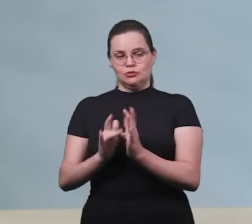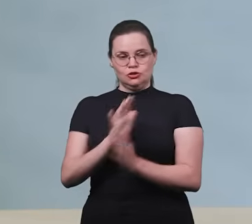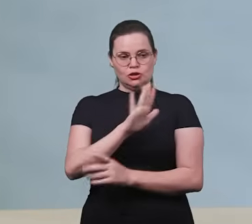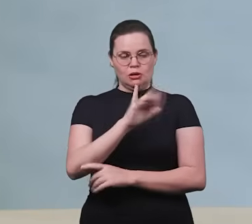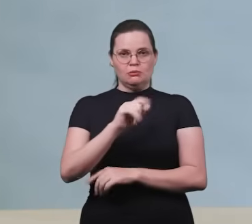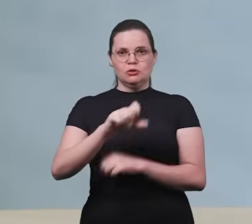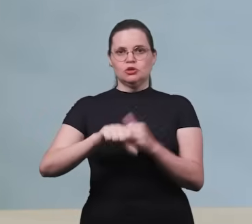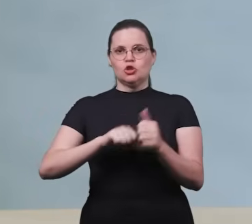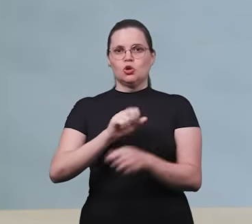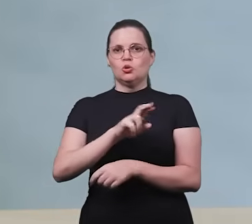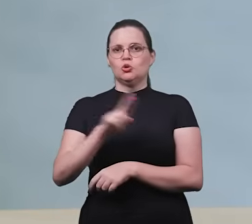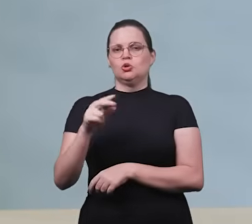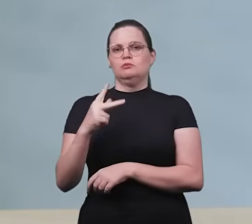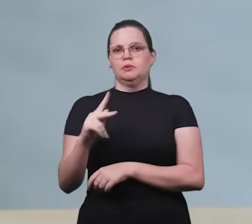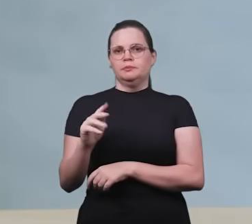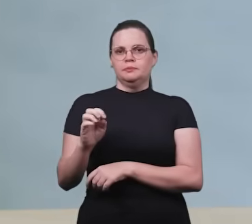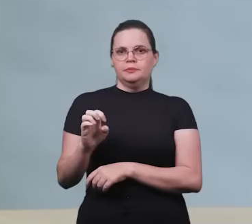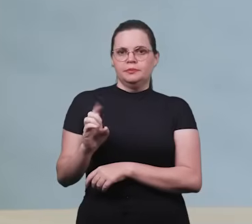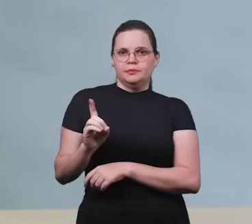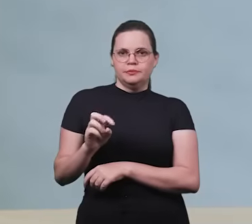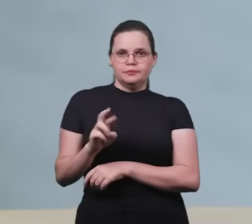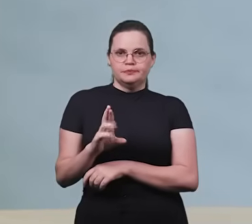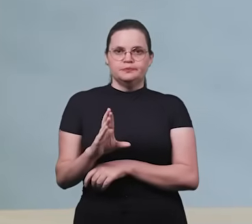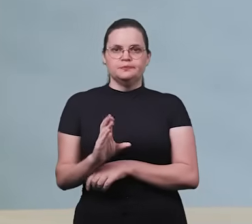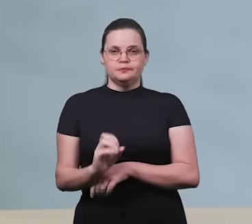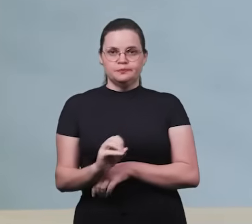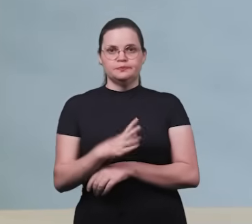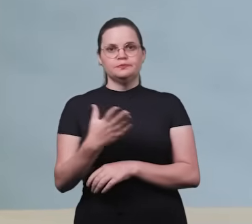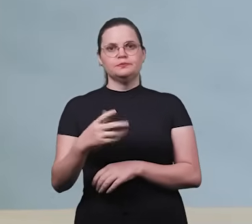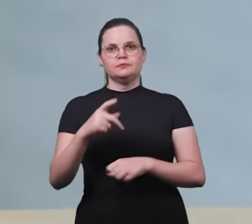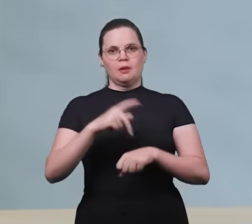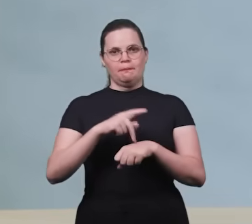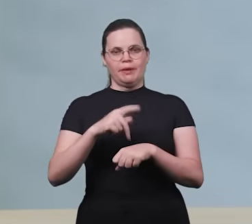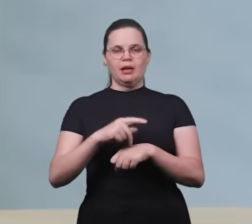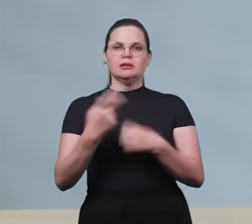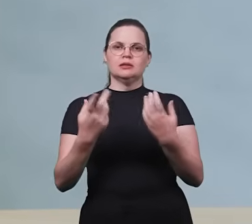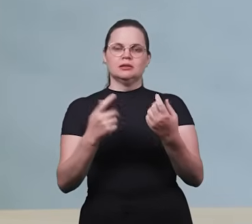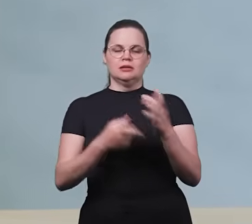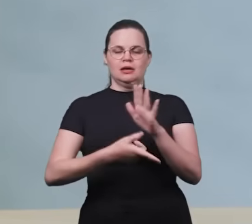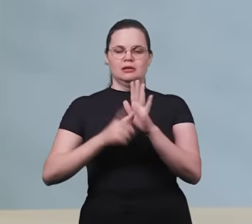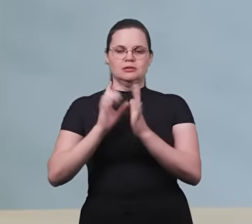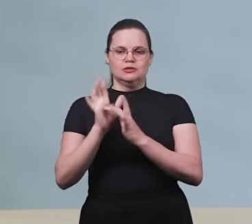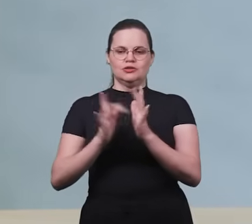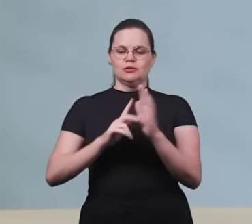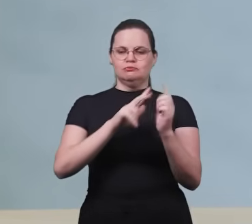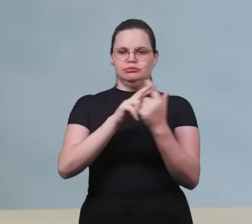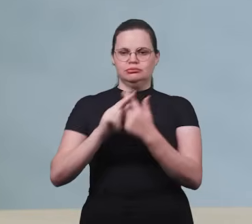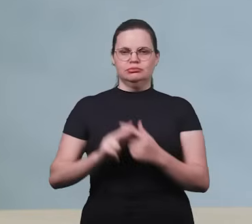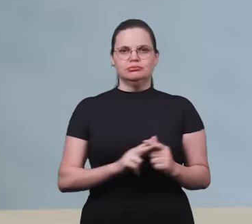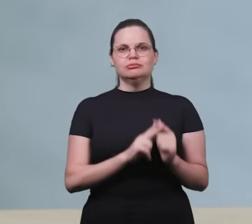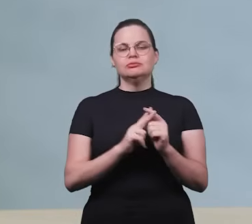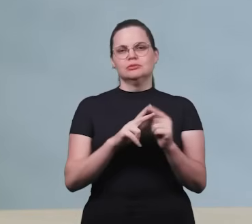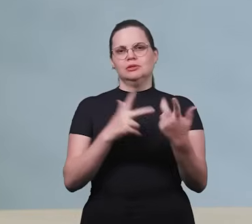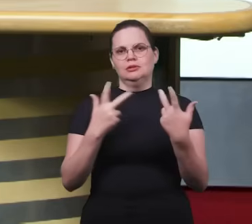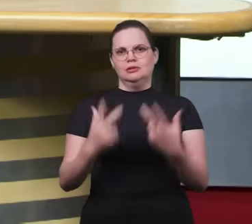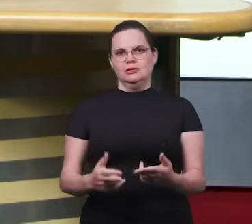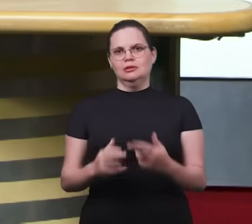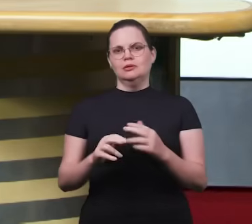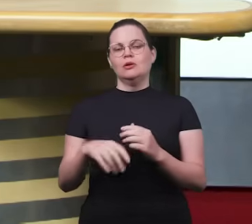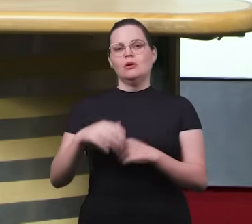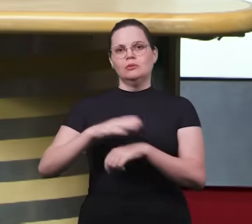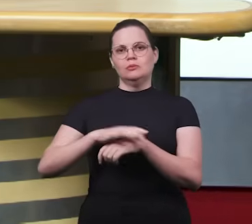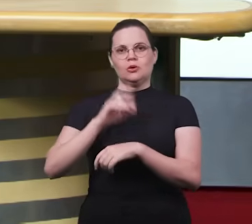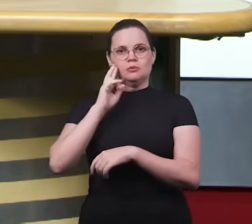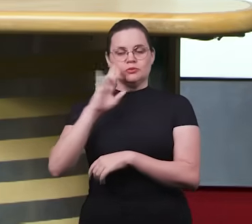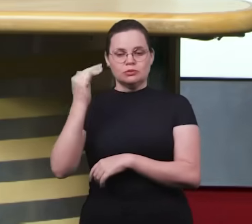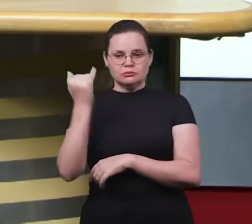pedra trabalhada, né? Um instrumento de revelação. Ele se tornou um servo moldado pela palavra viva. Interessante, pastor Tiago,